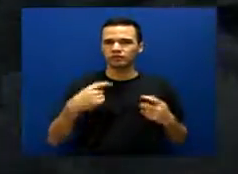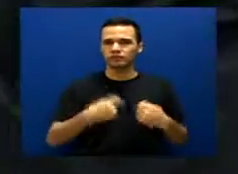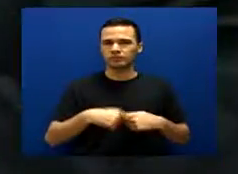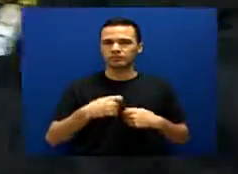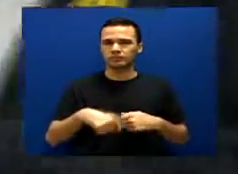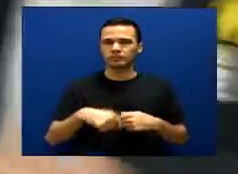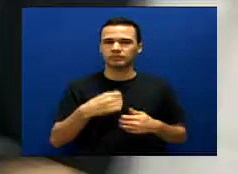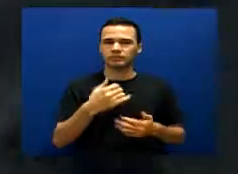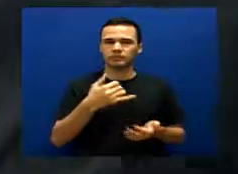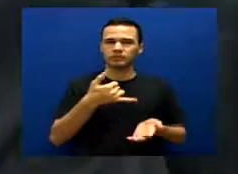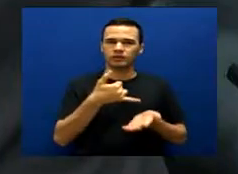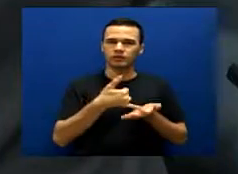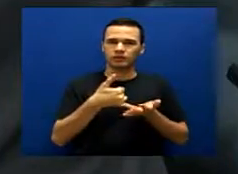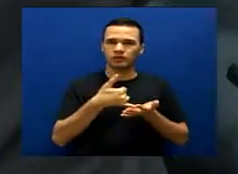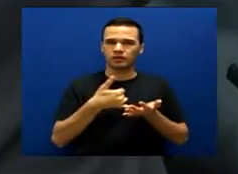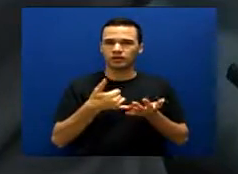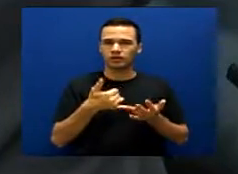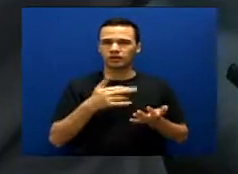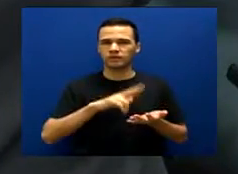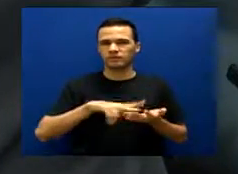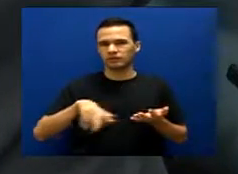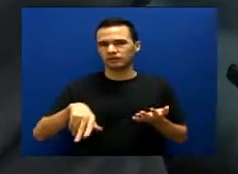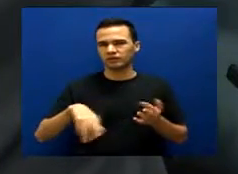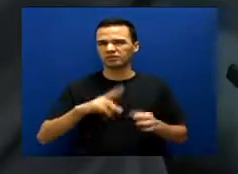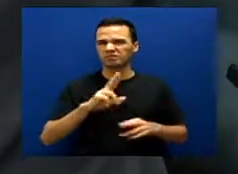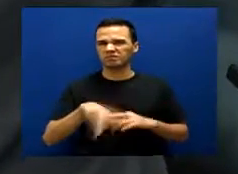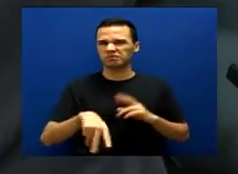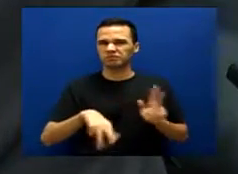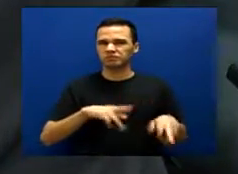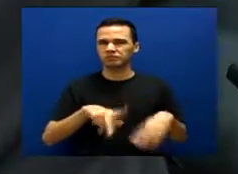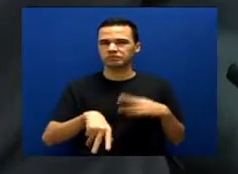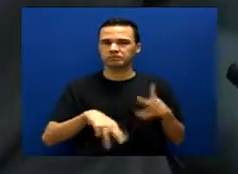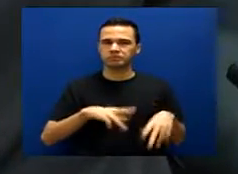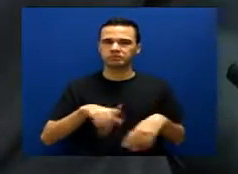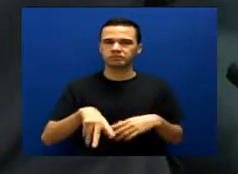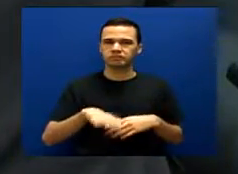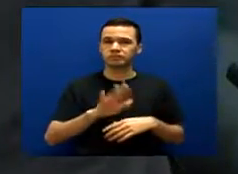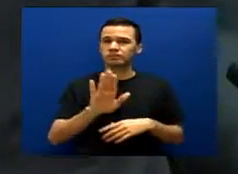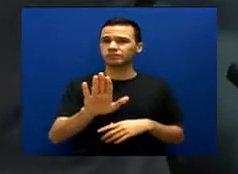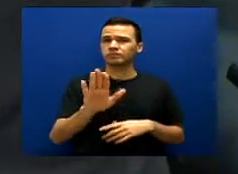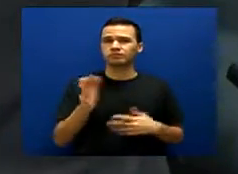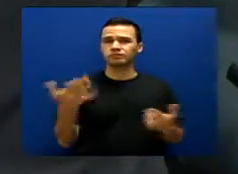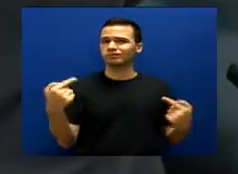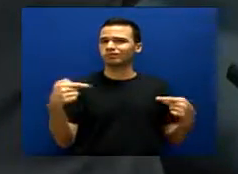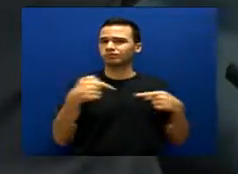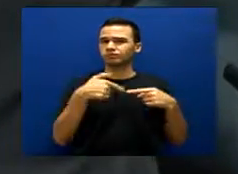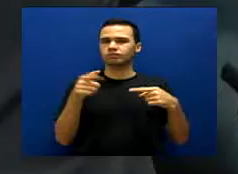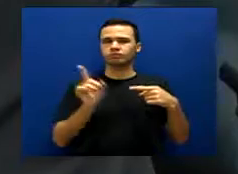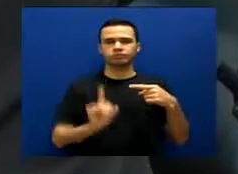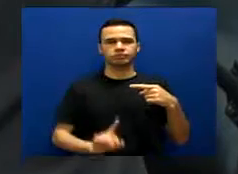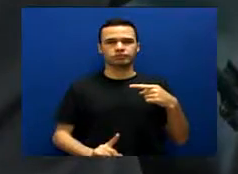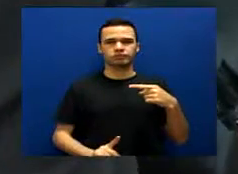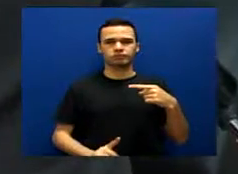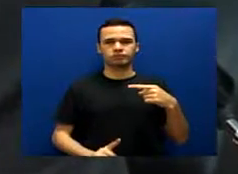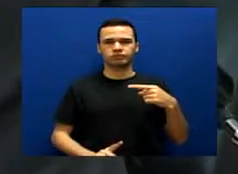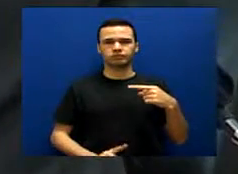número 2, número 3. Isso seria a tarefa nossa, né? Isso